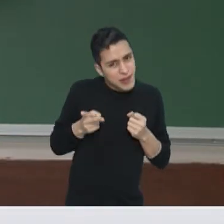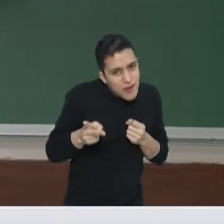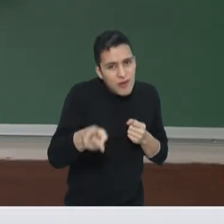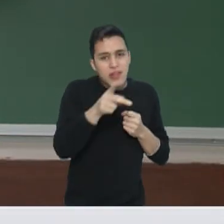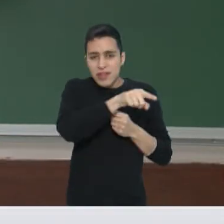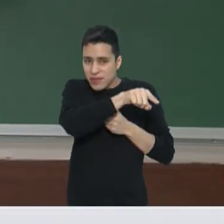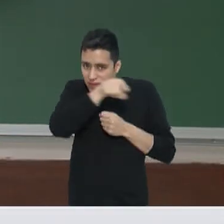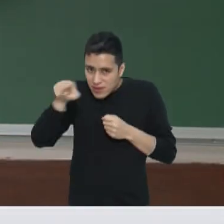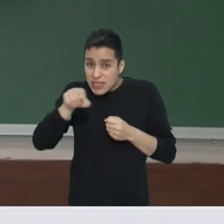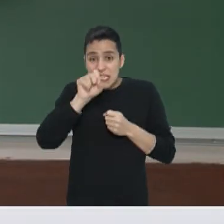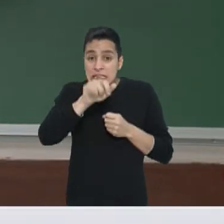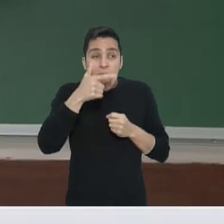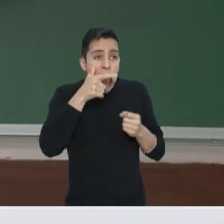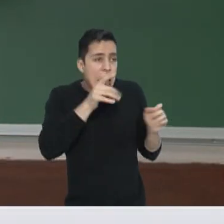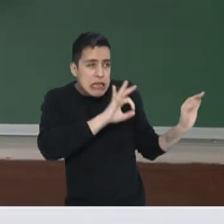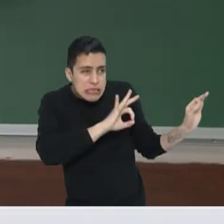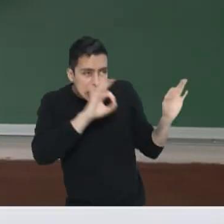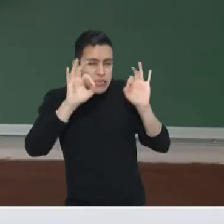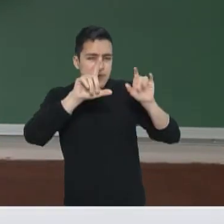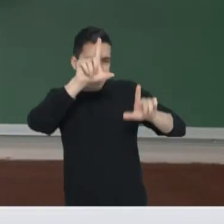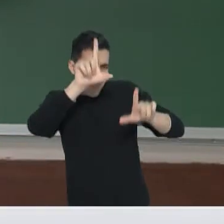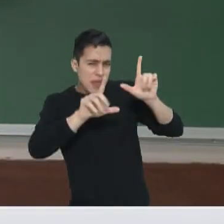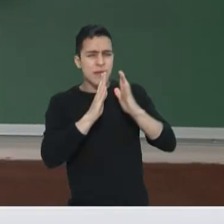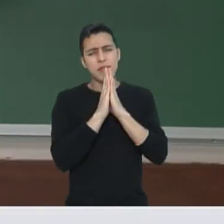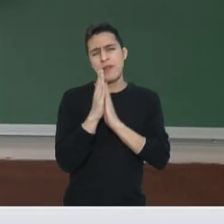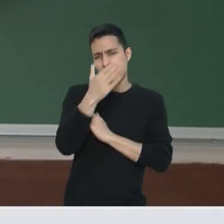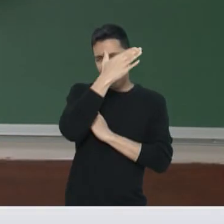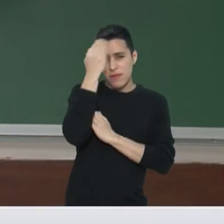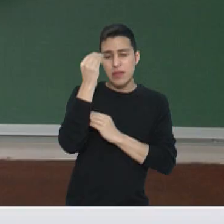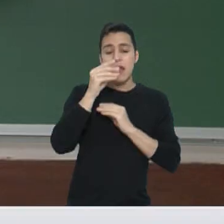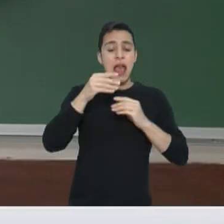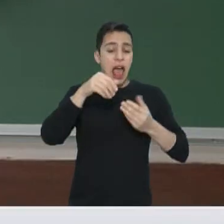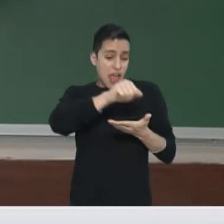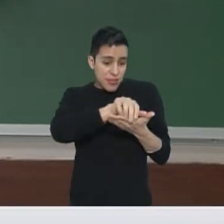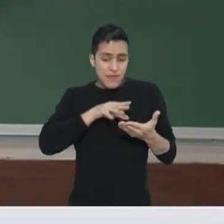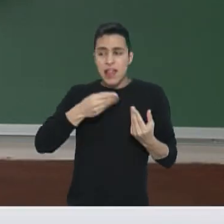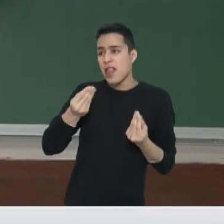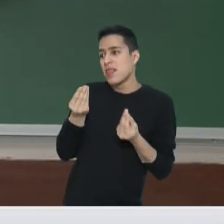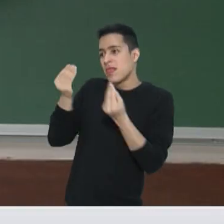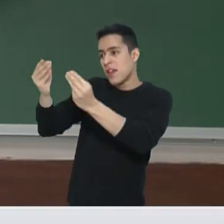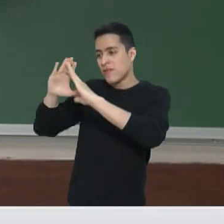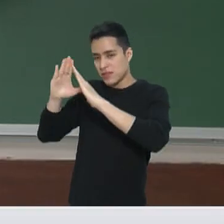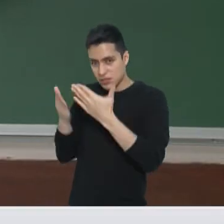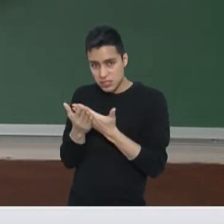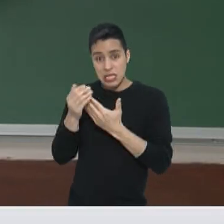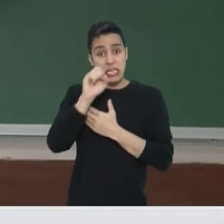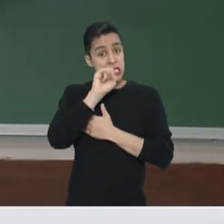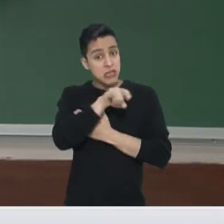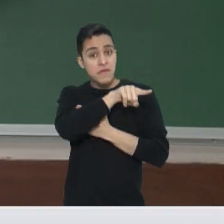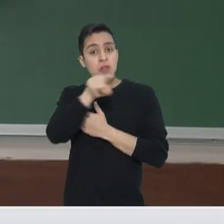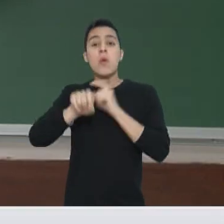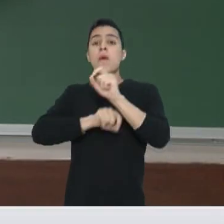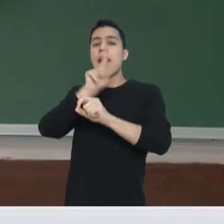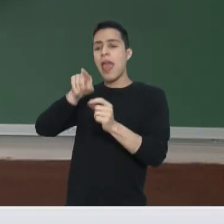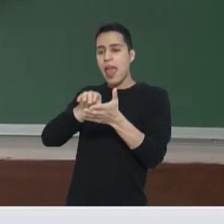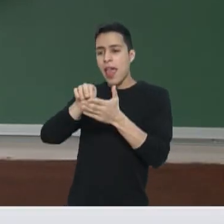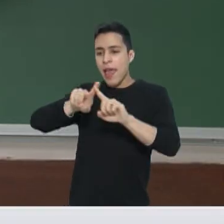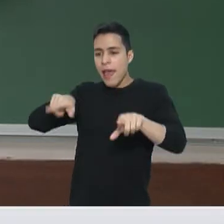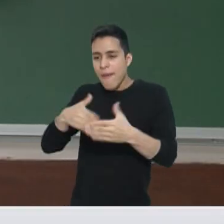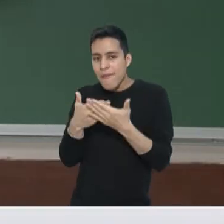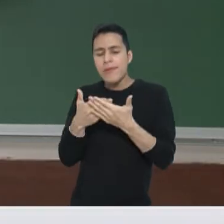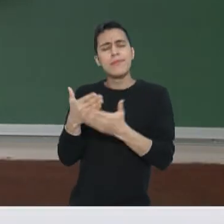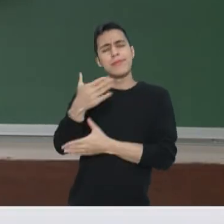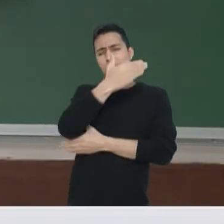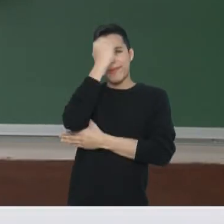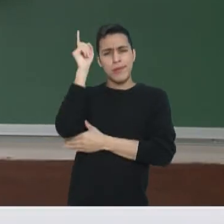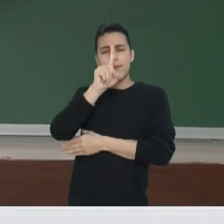Se você está assistindo pela TV, não esqueça de levar as atividades na escola. Se você está acessando pelo Classroom, não esqueça de